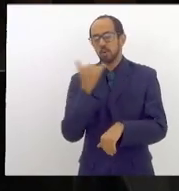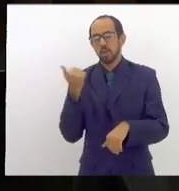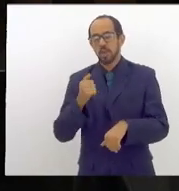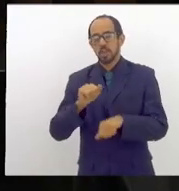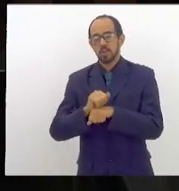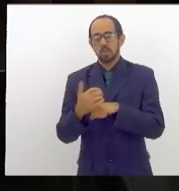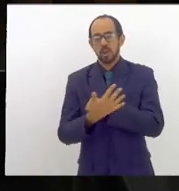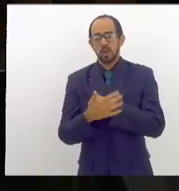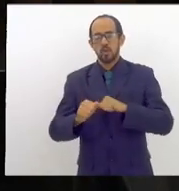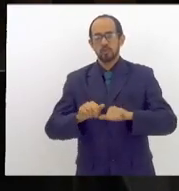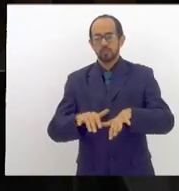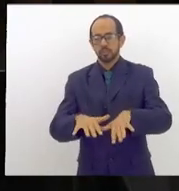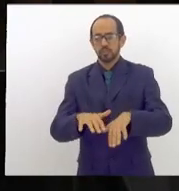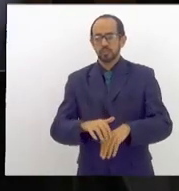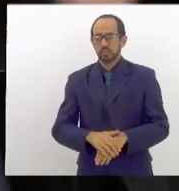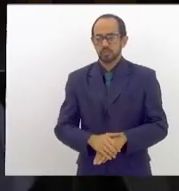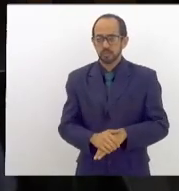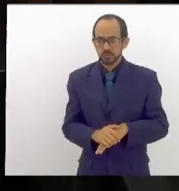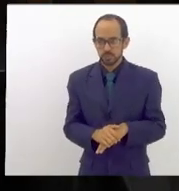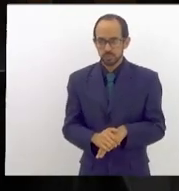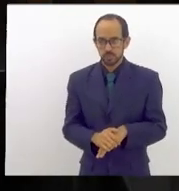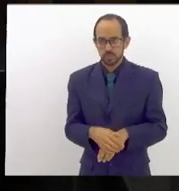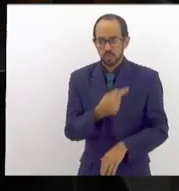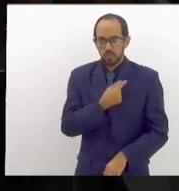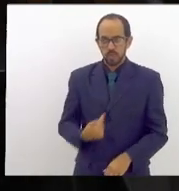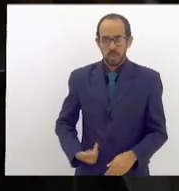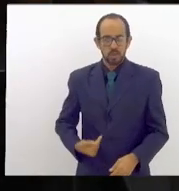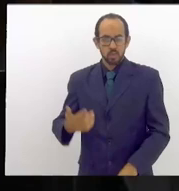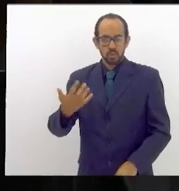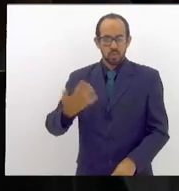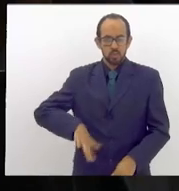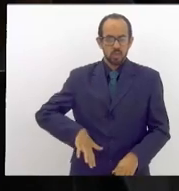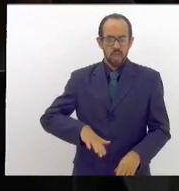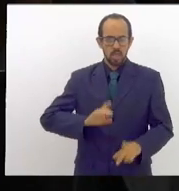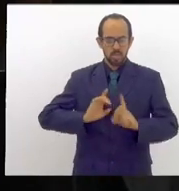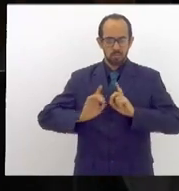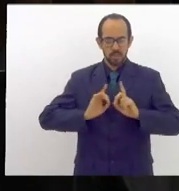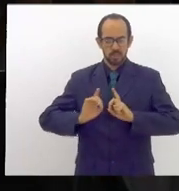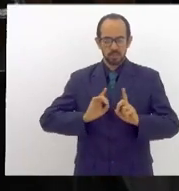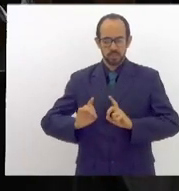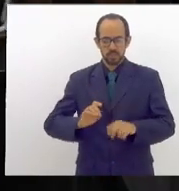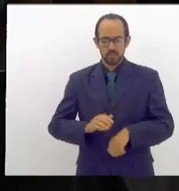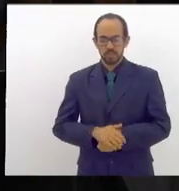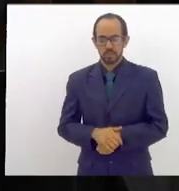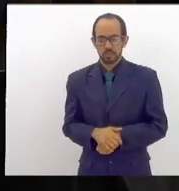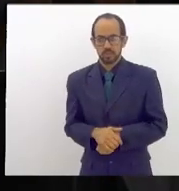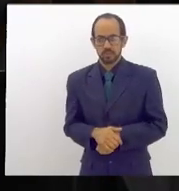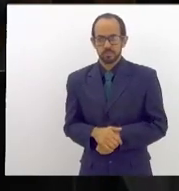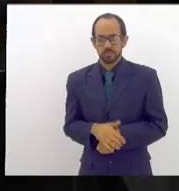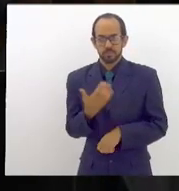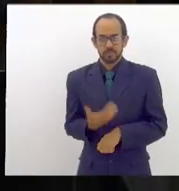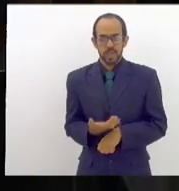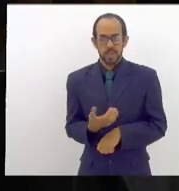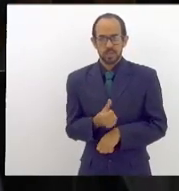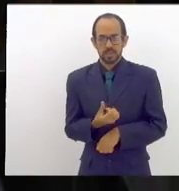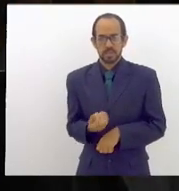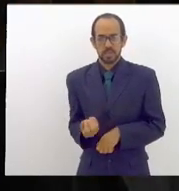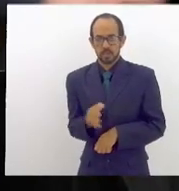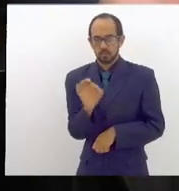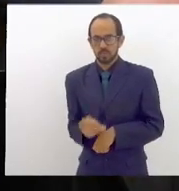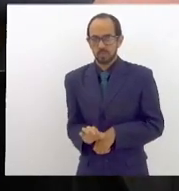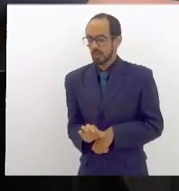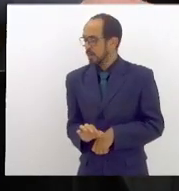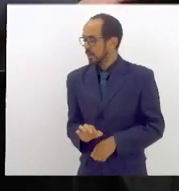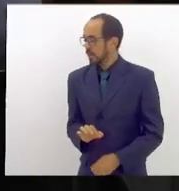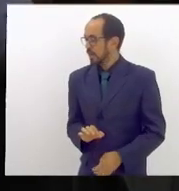covid e o governador não quer debater quer 60% para si e